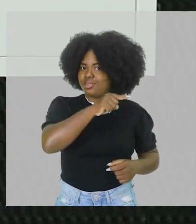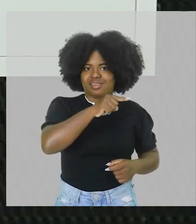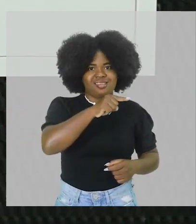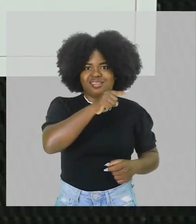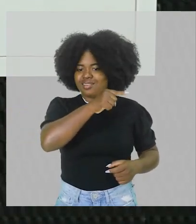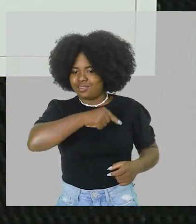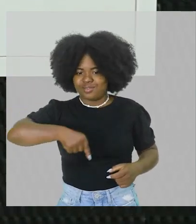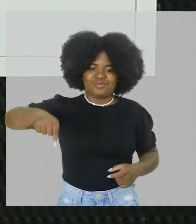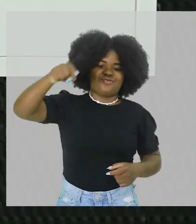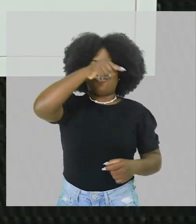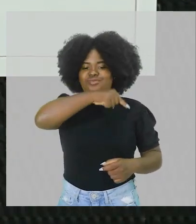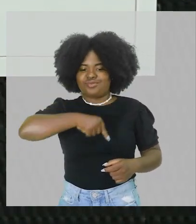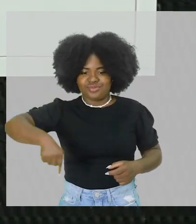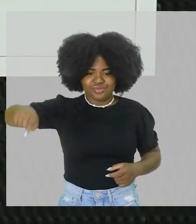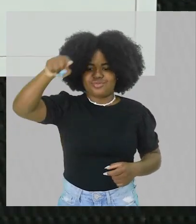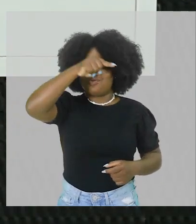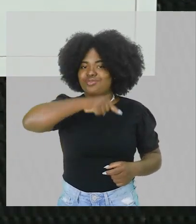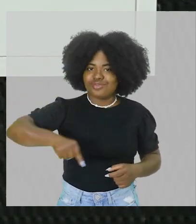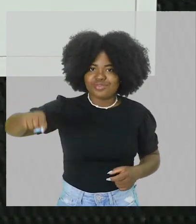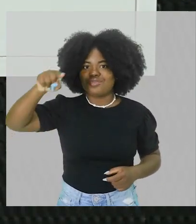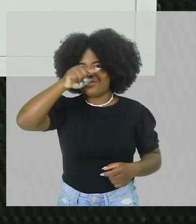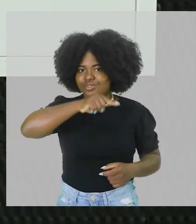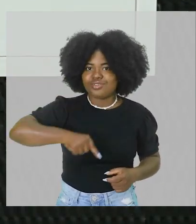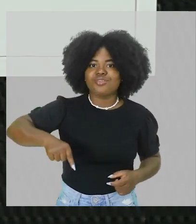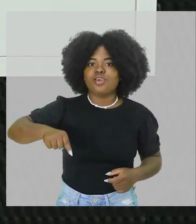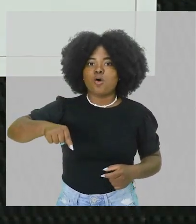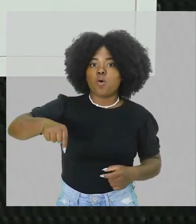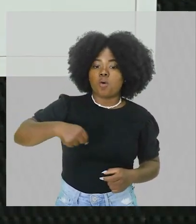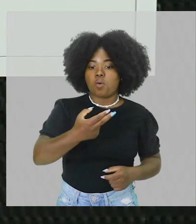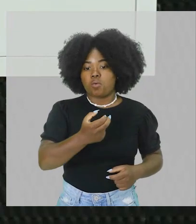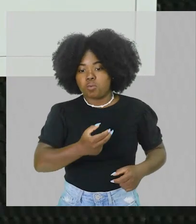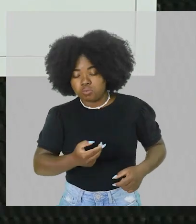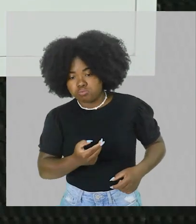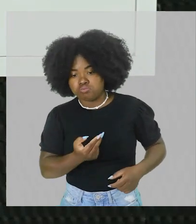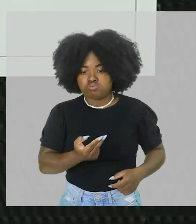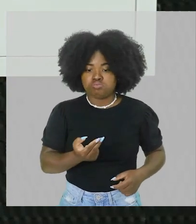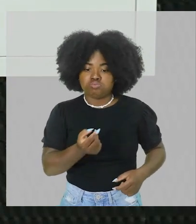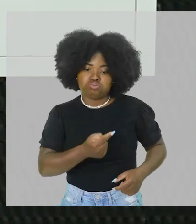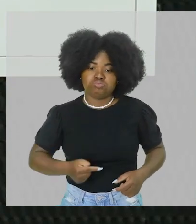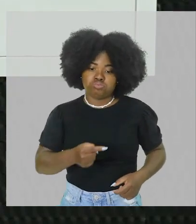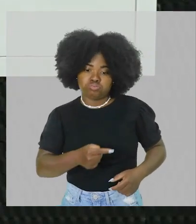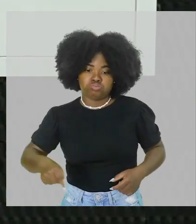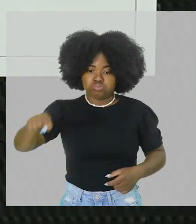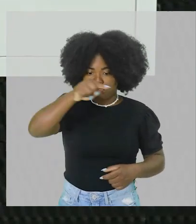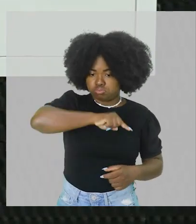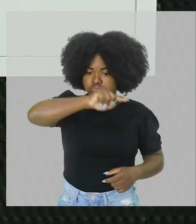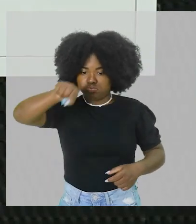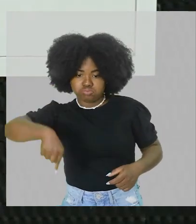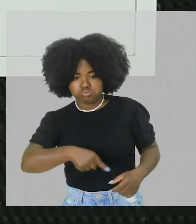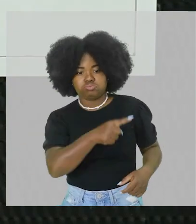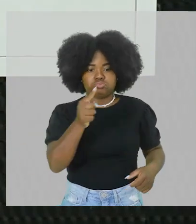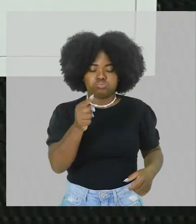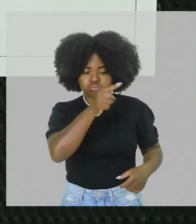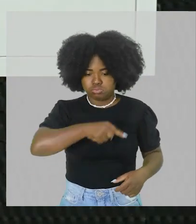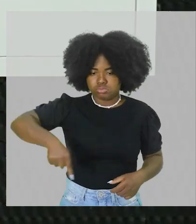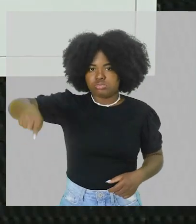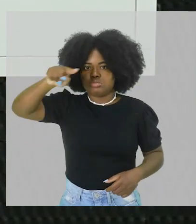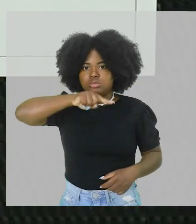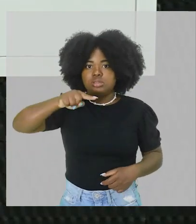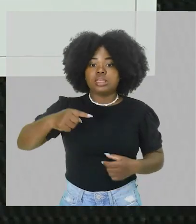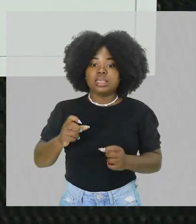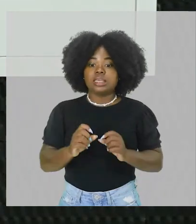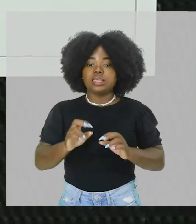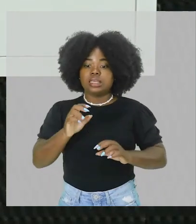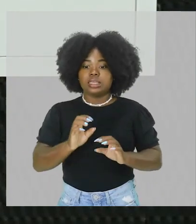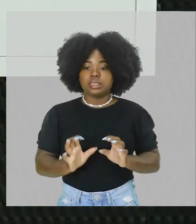oscilar onde? Dentro do tumor. E essa oscilação dentro do tumor gera calor